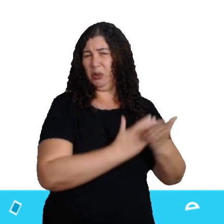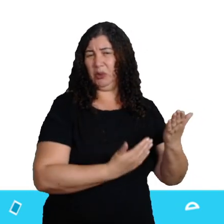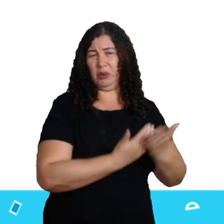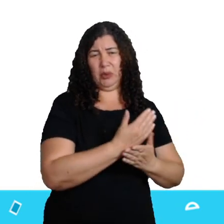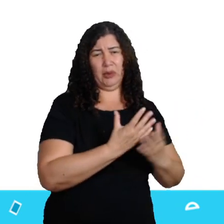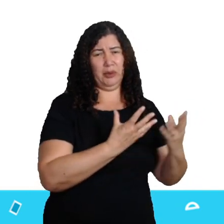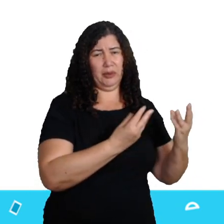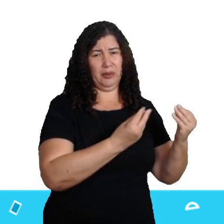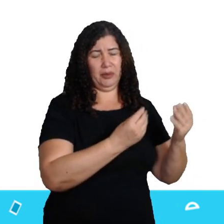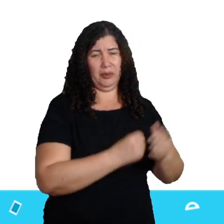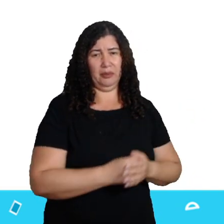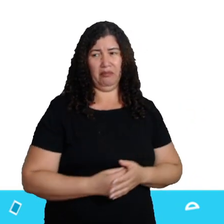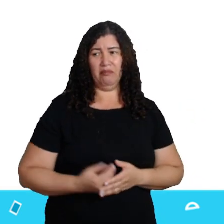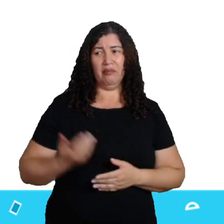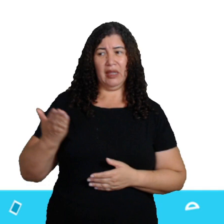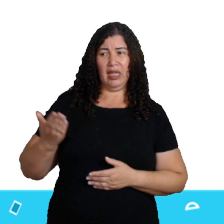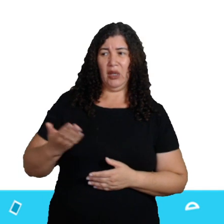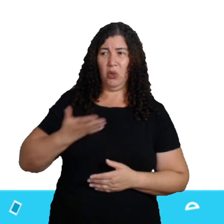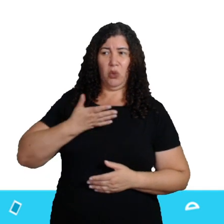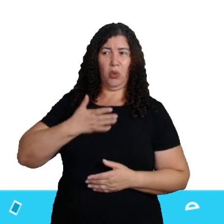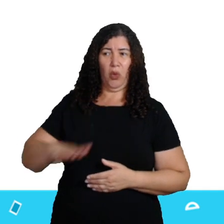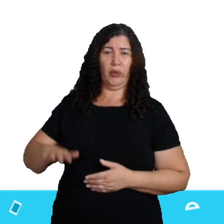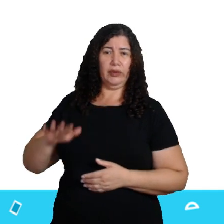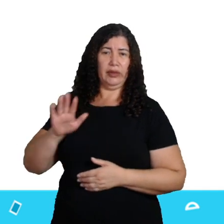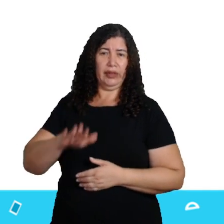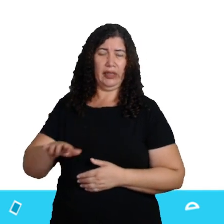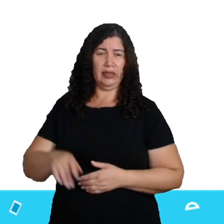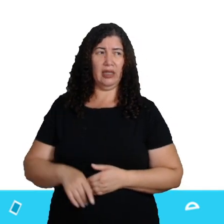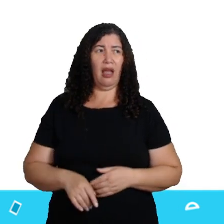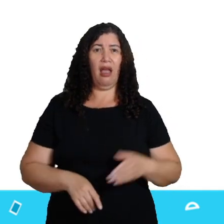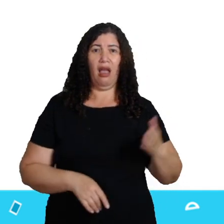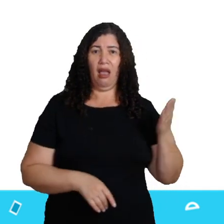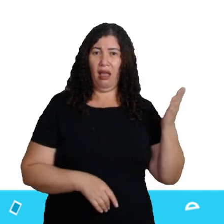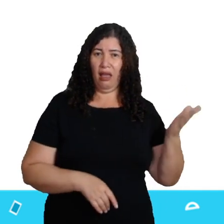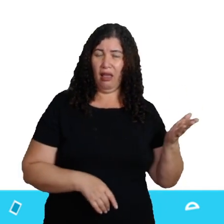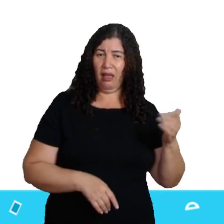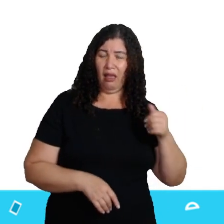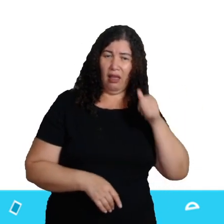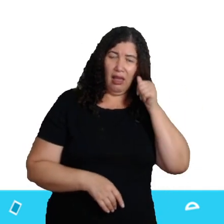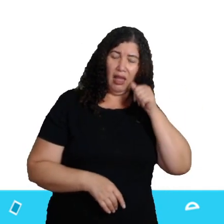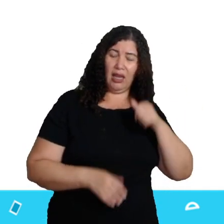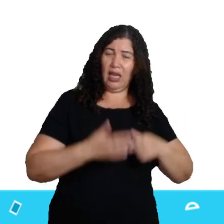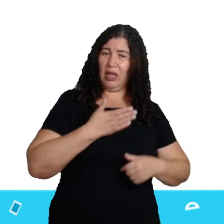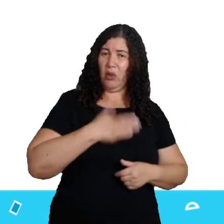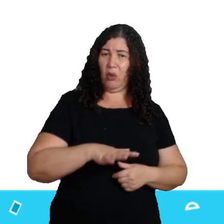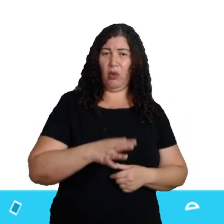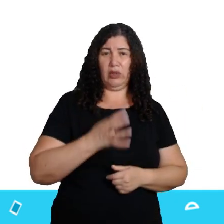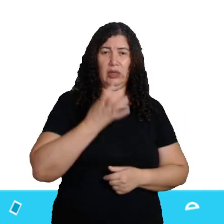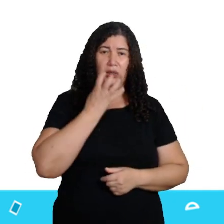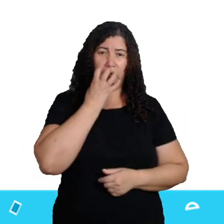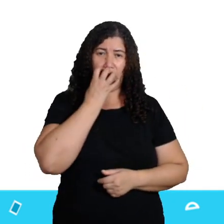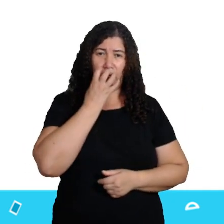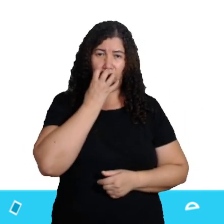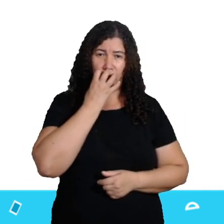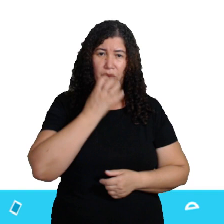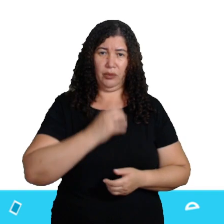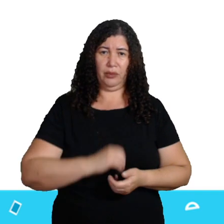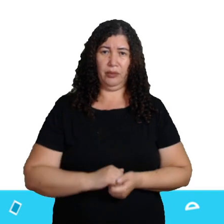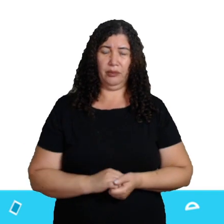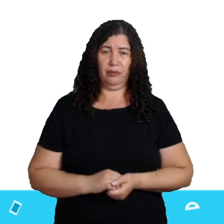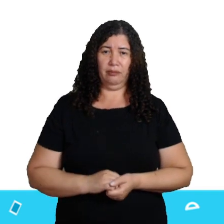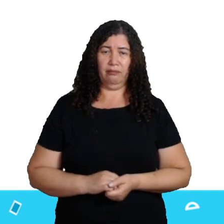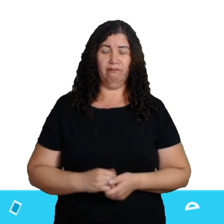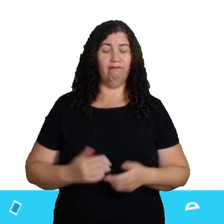que ele não gosta de criança e que ela não gosta de cachorro.